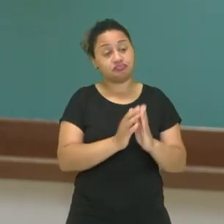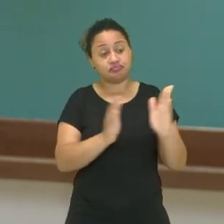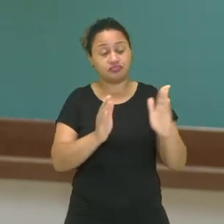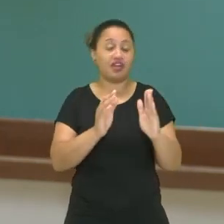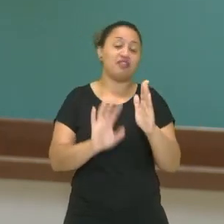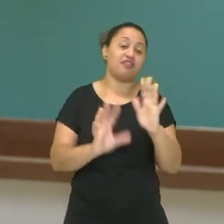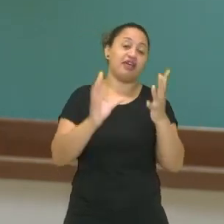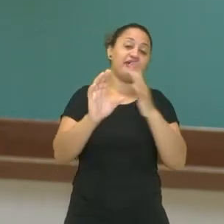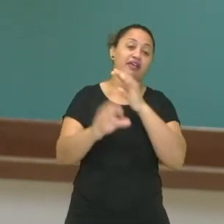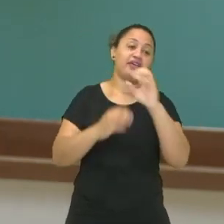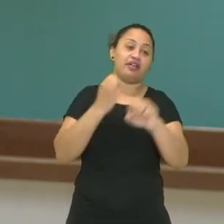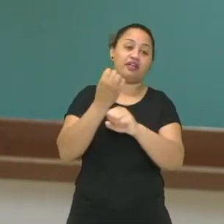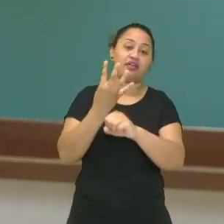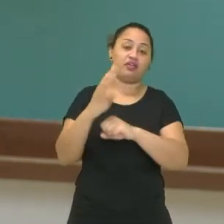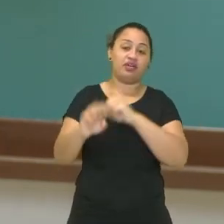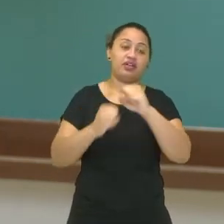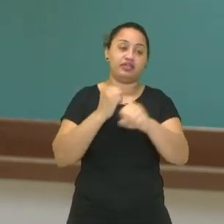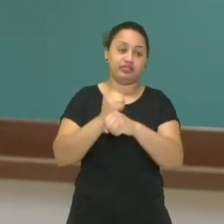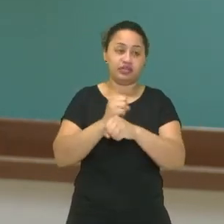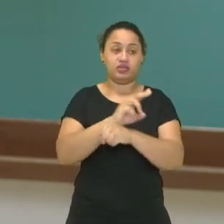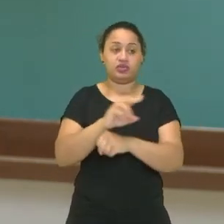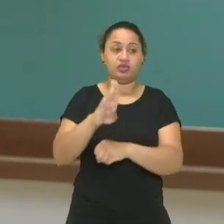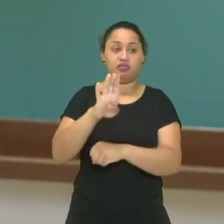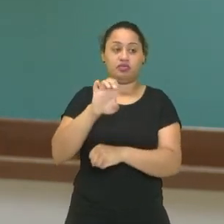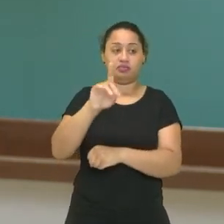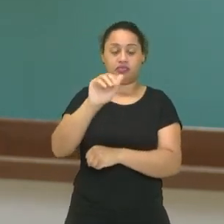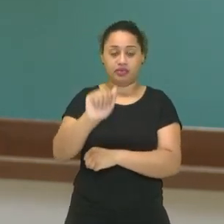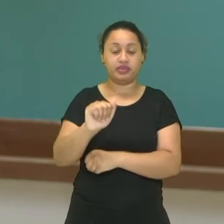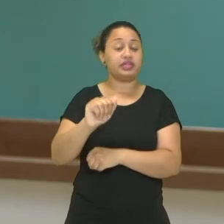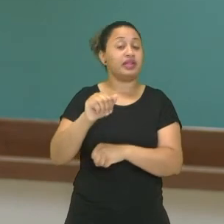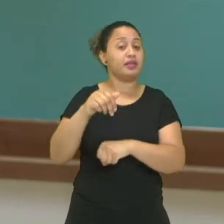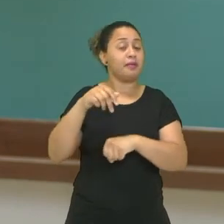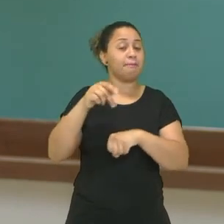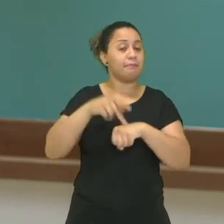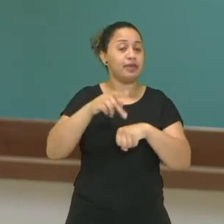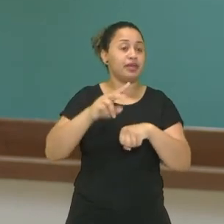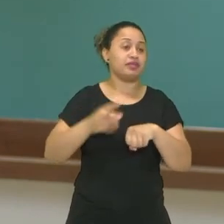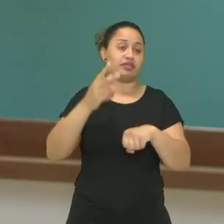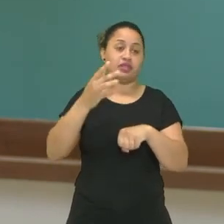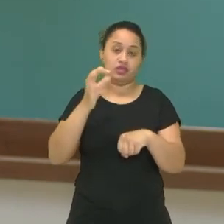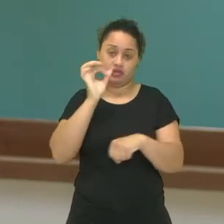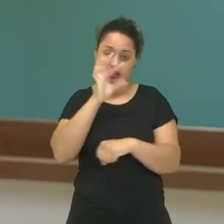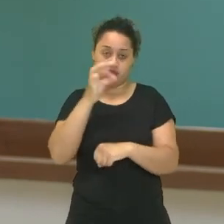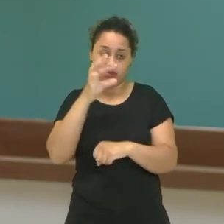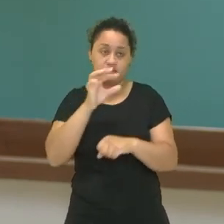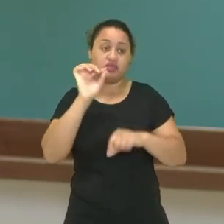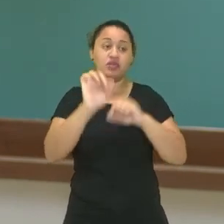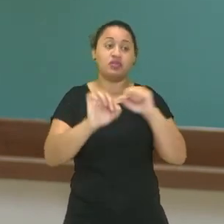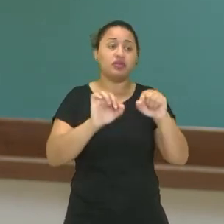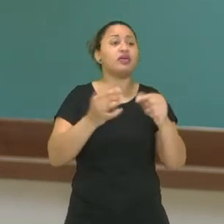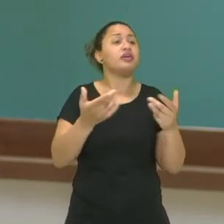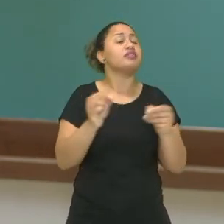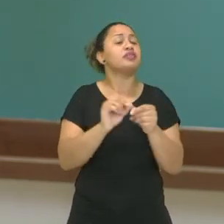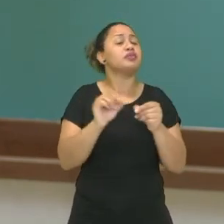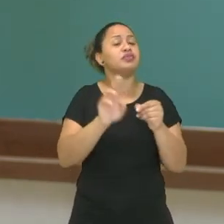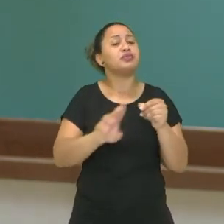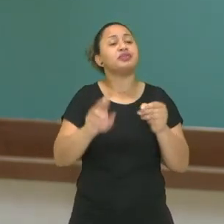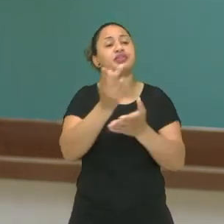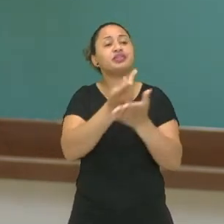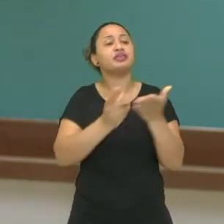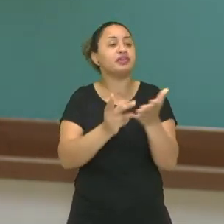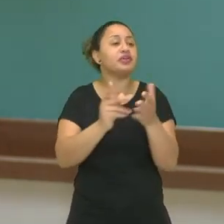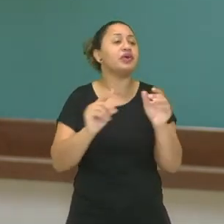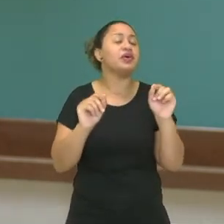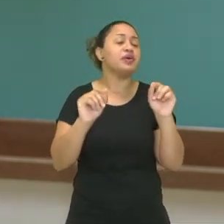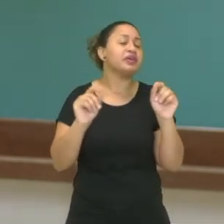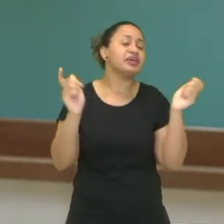anos chama-se Bodas de Esmeralda. O poeta faz as suas bodas de esmeralda com a poesia. O que é